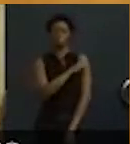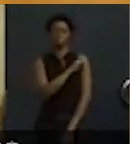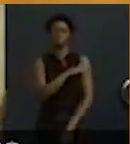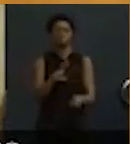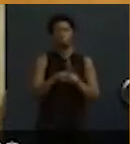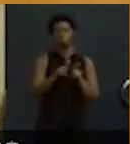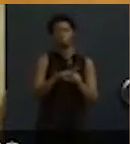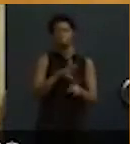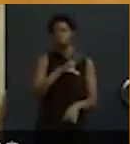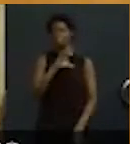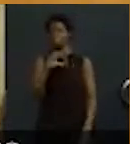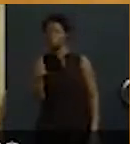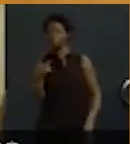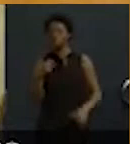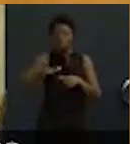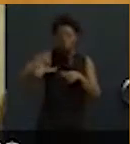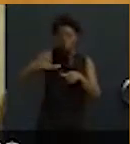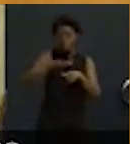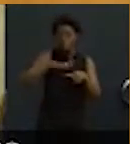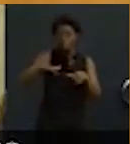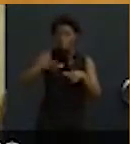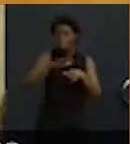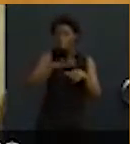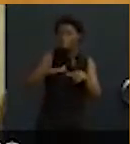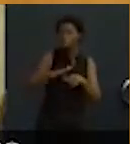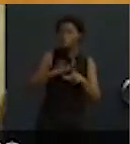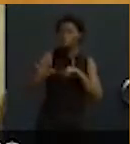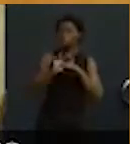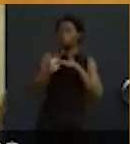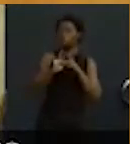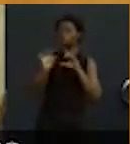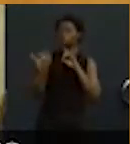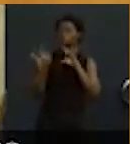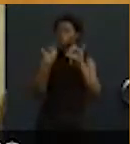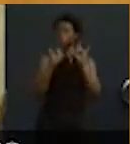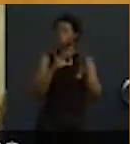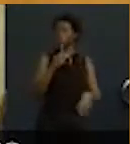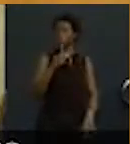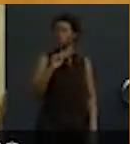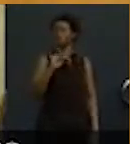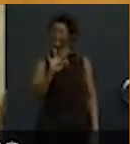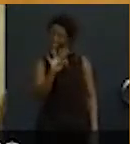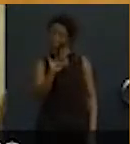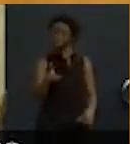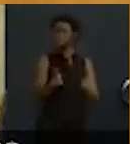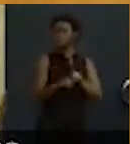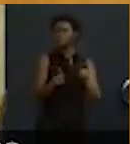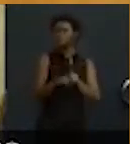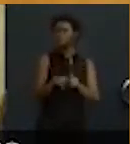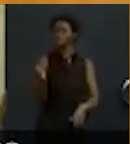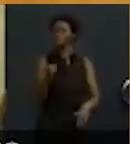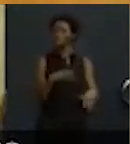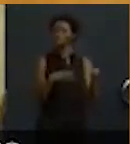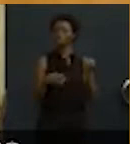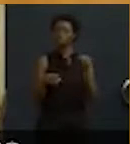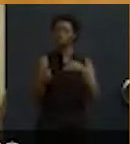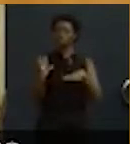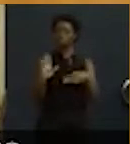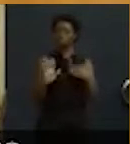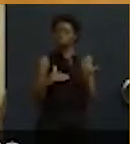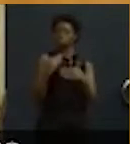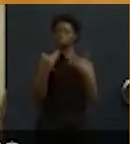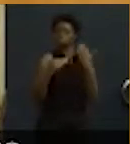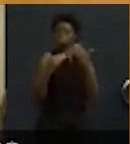Apoio Técnico Especializado, GAT, e do Grupo de Atualização Especializada em Meio Ambiente,